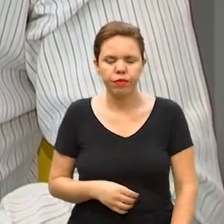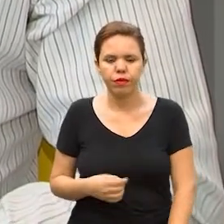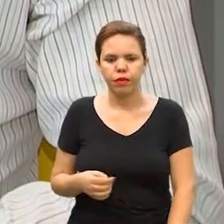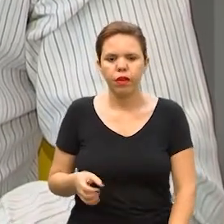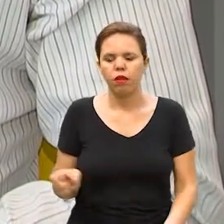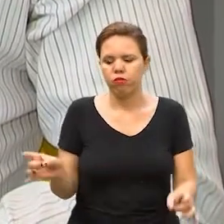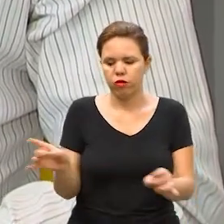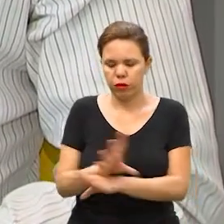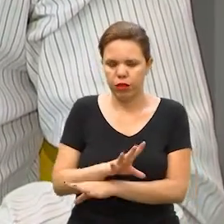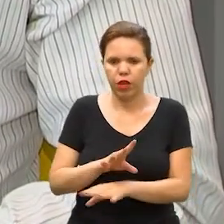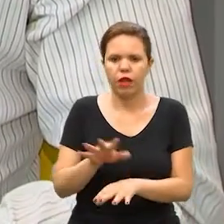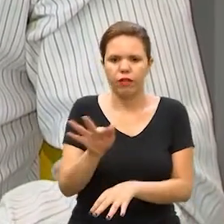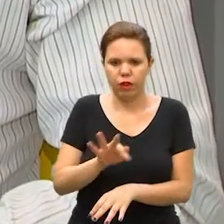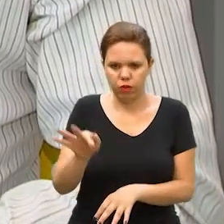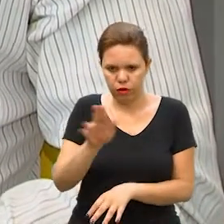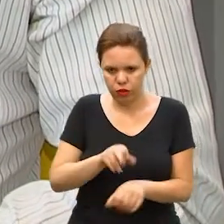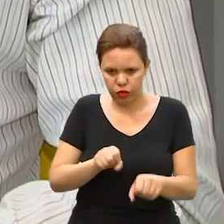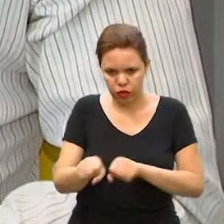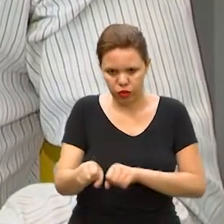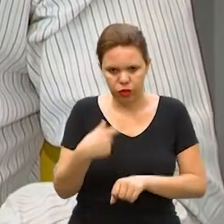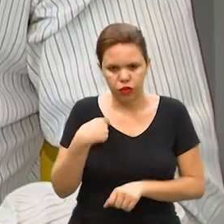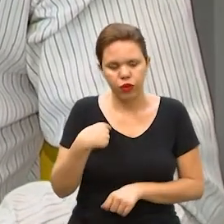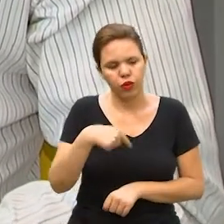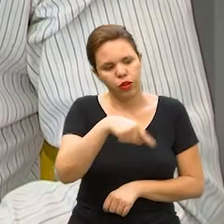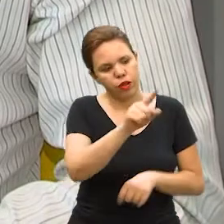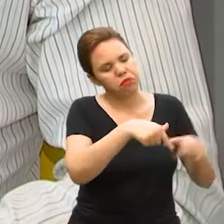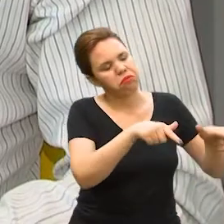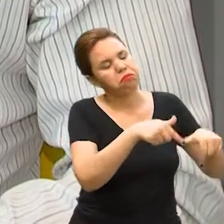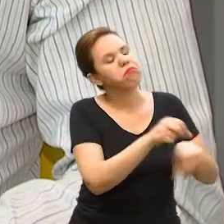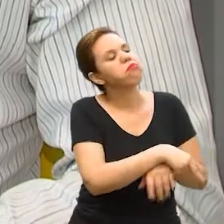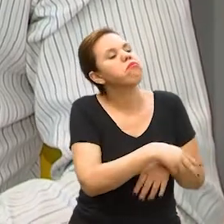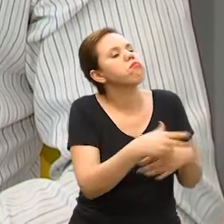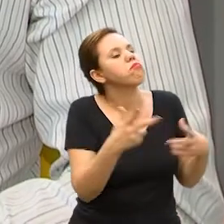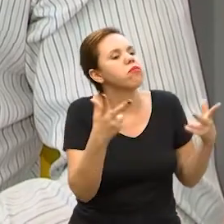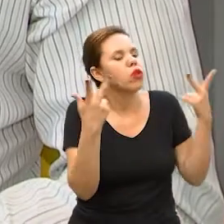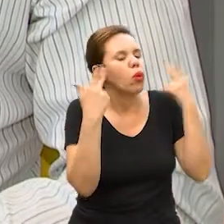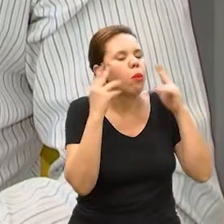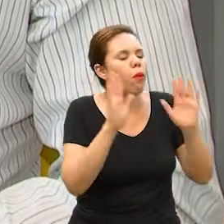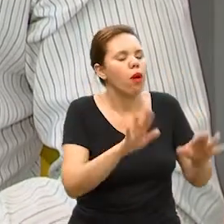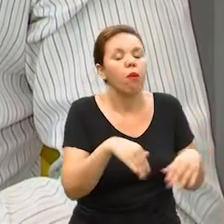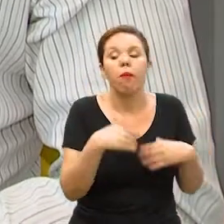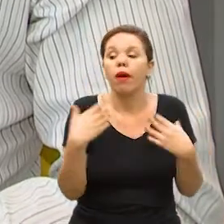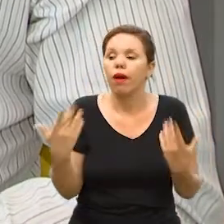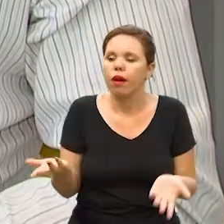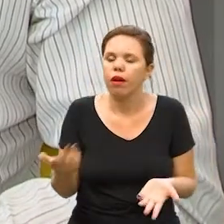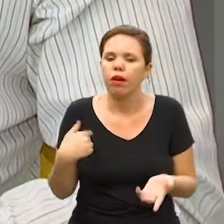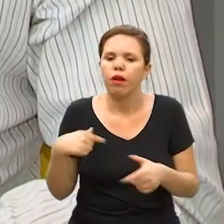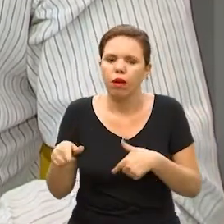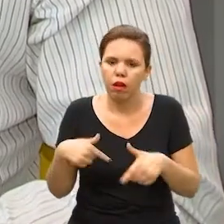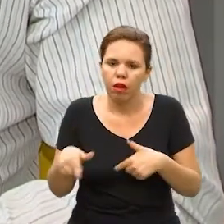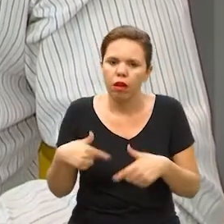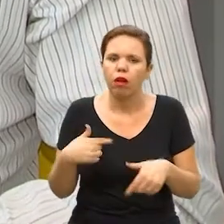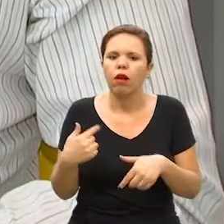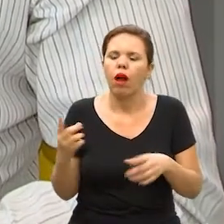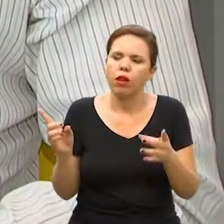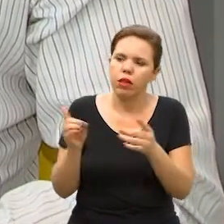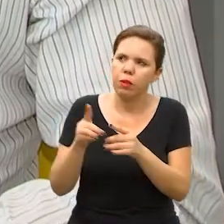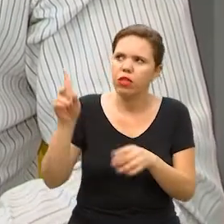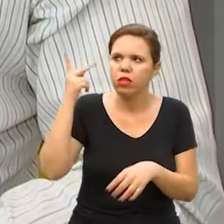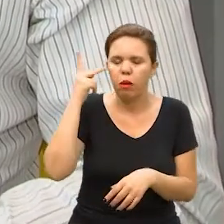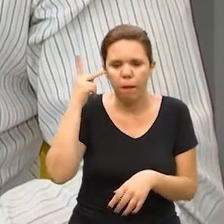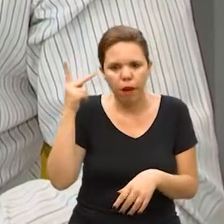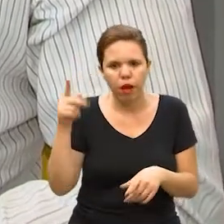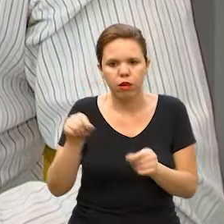da faculdade com a intenção de ir para o mercado de trabalho, né? Trabalhei com consultoria em São